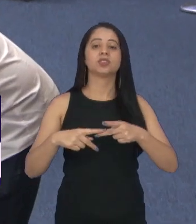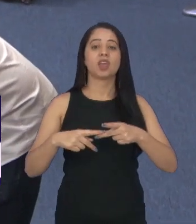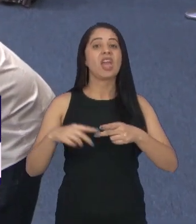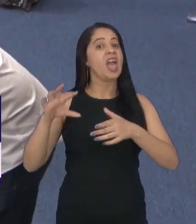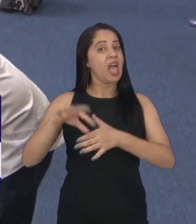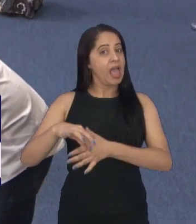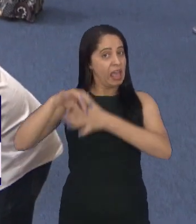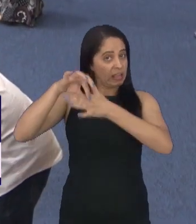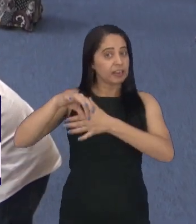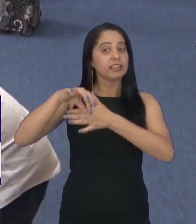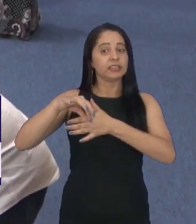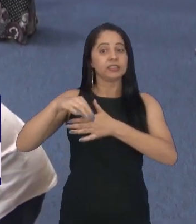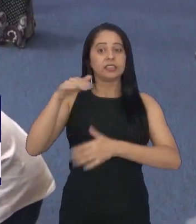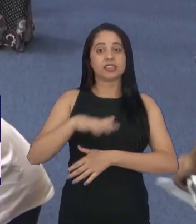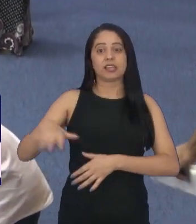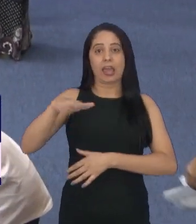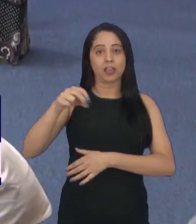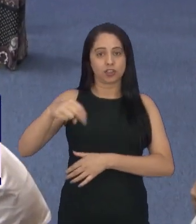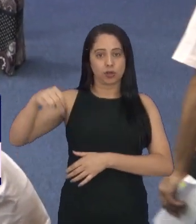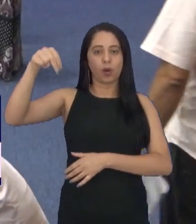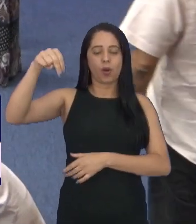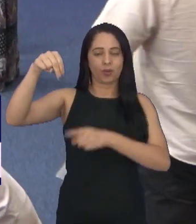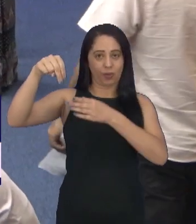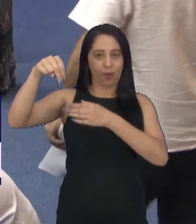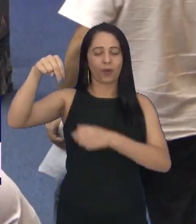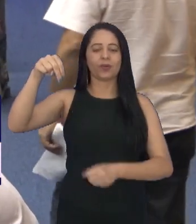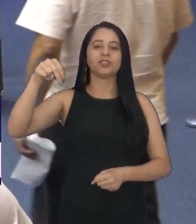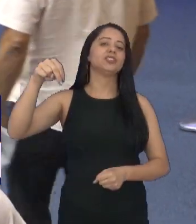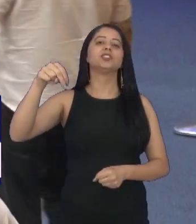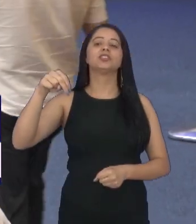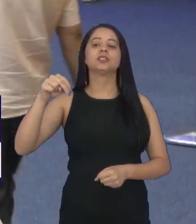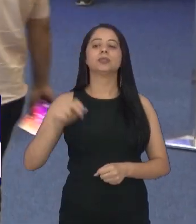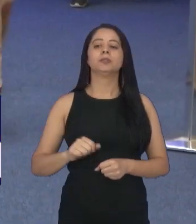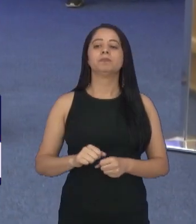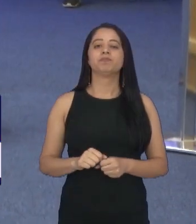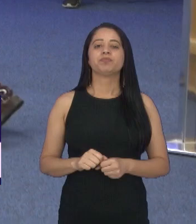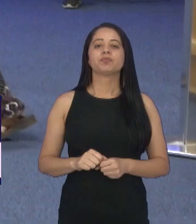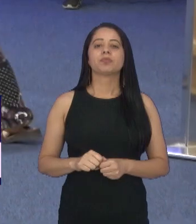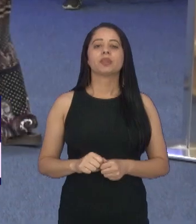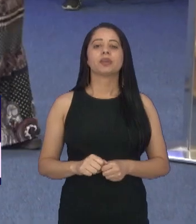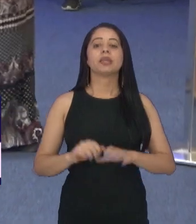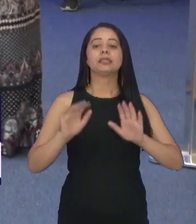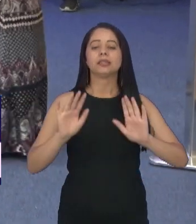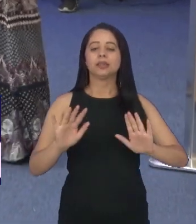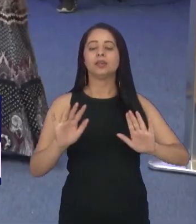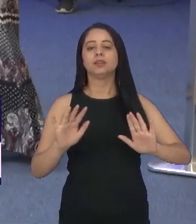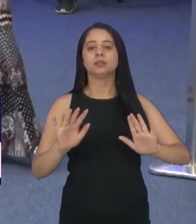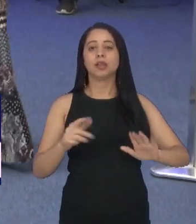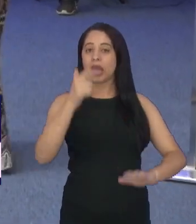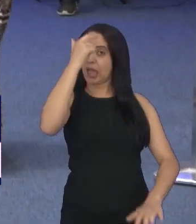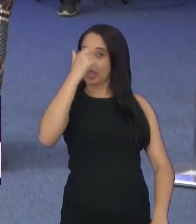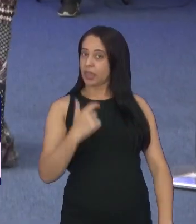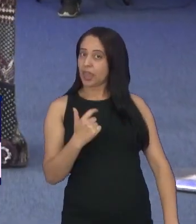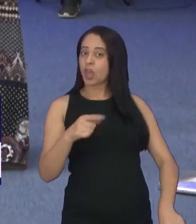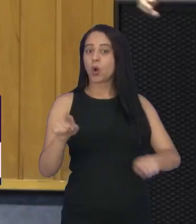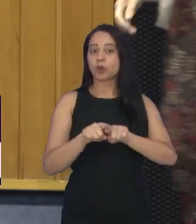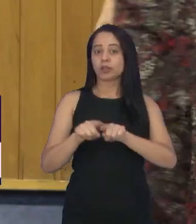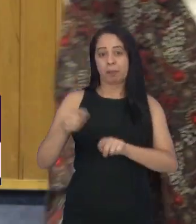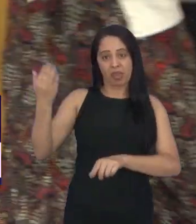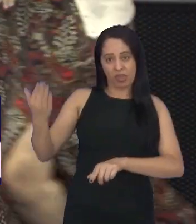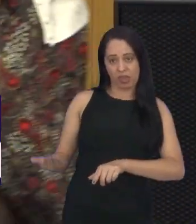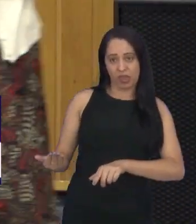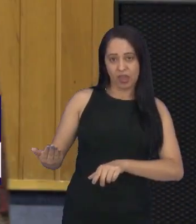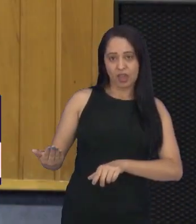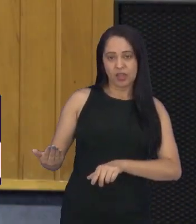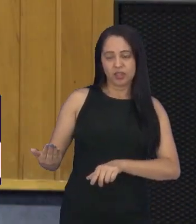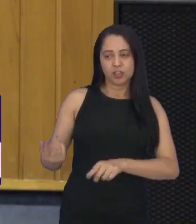líder ainda da região norte, é um líder da região de São José dos Campos. E, senhor presidente, eu e o Carlinhos Tchaca, nós temos